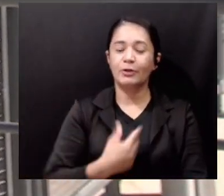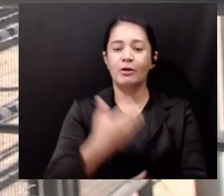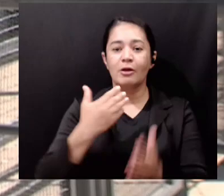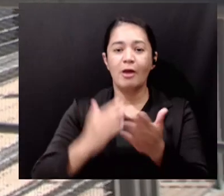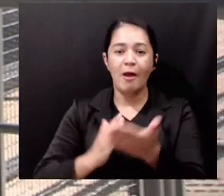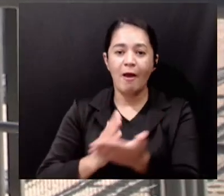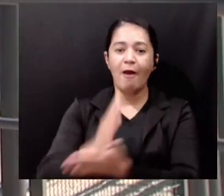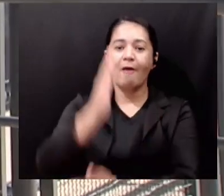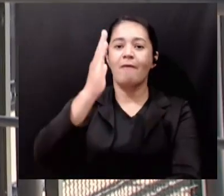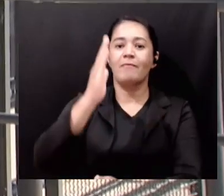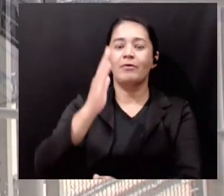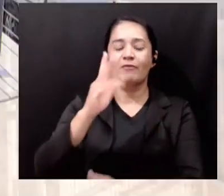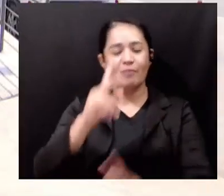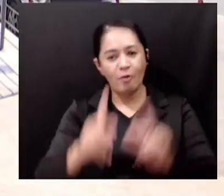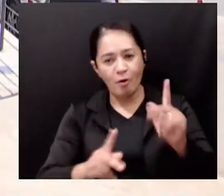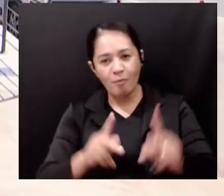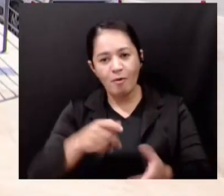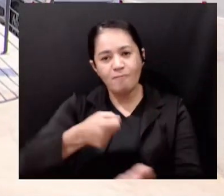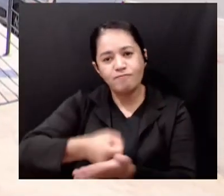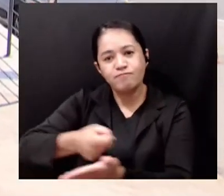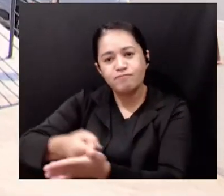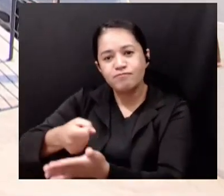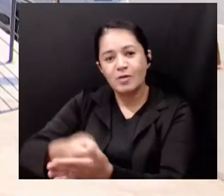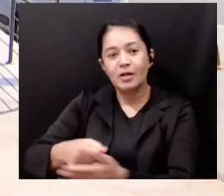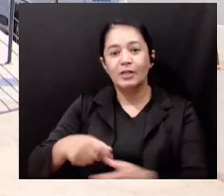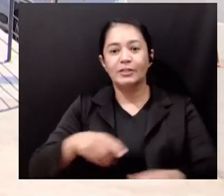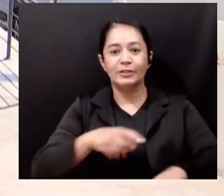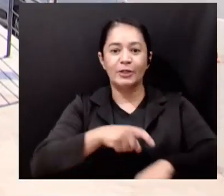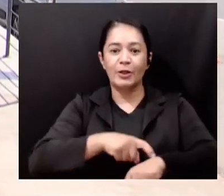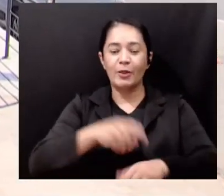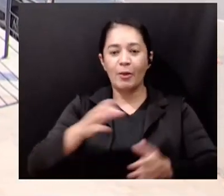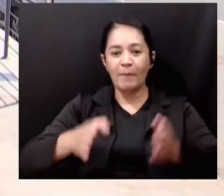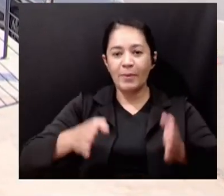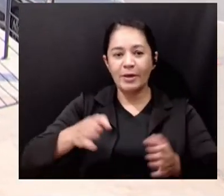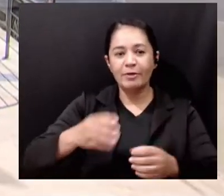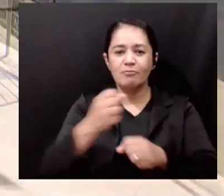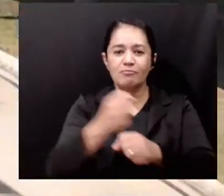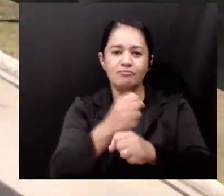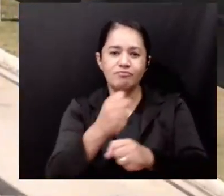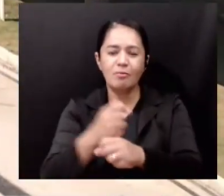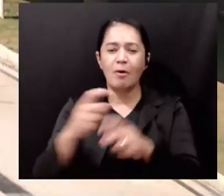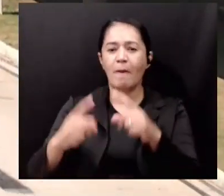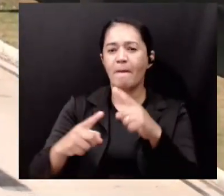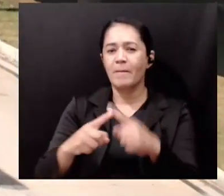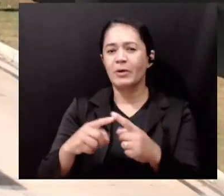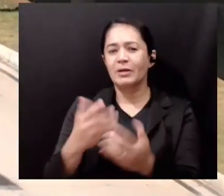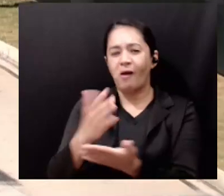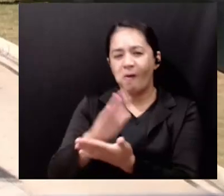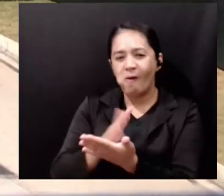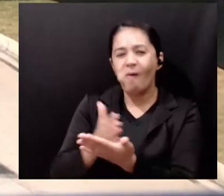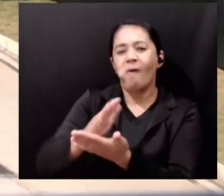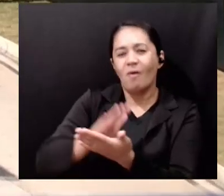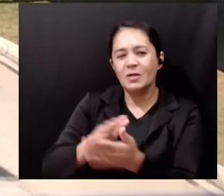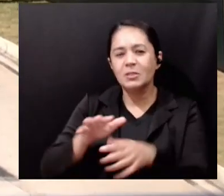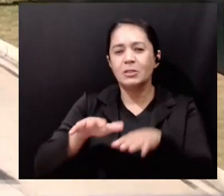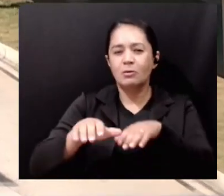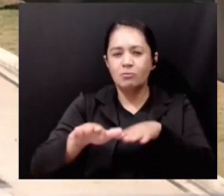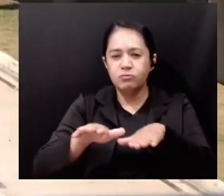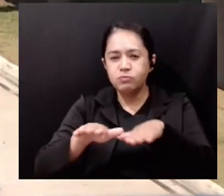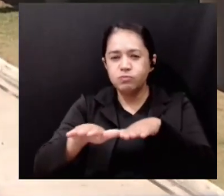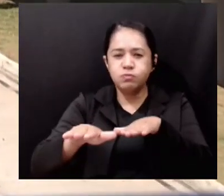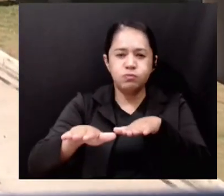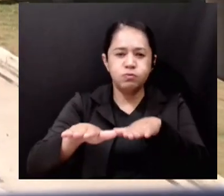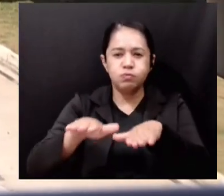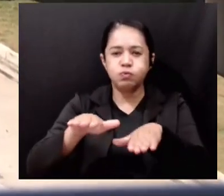pela população durante a execução da obra, que gerava transtorno, né? Muito trânsito, congestionamento. Agora